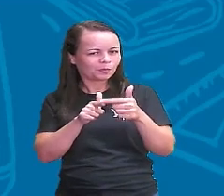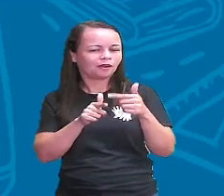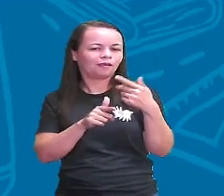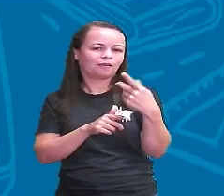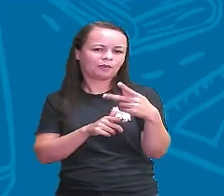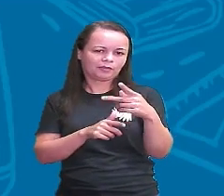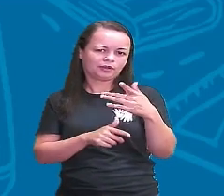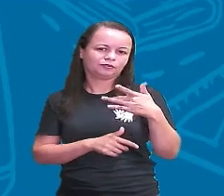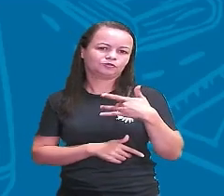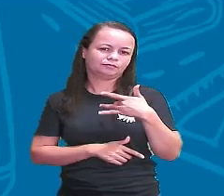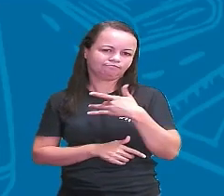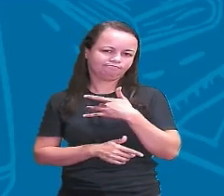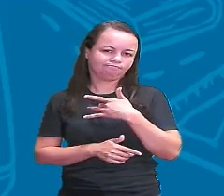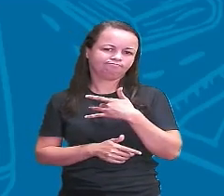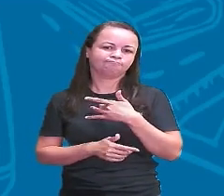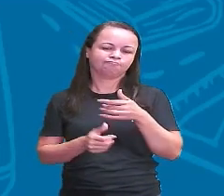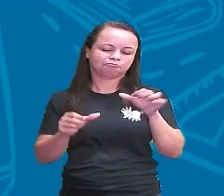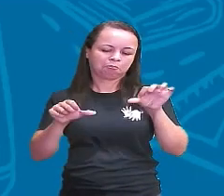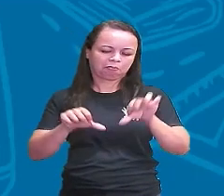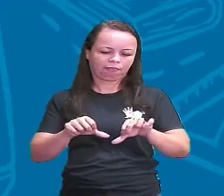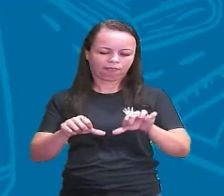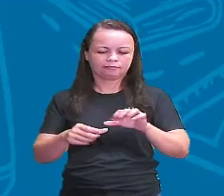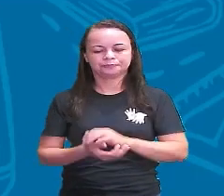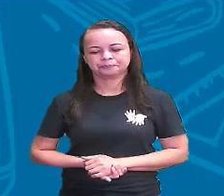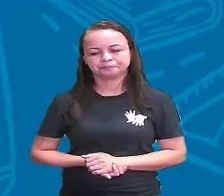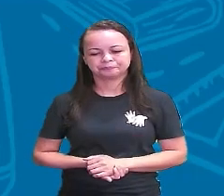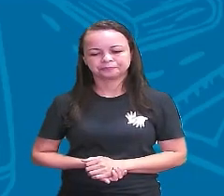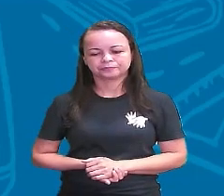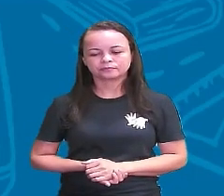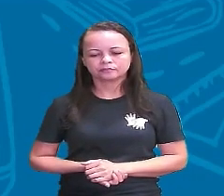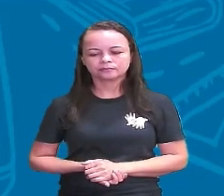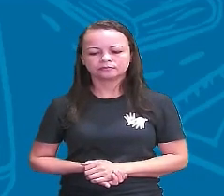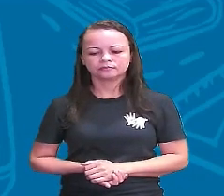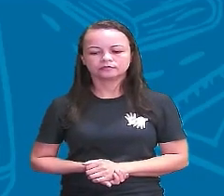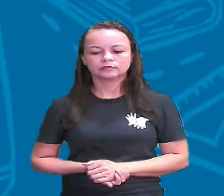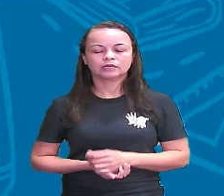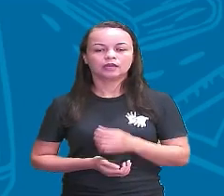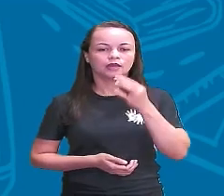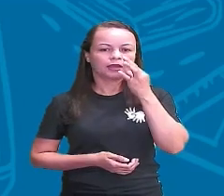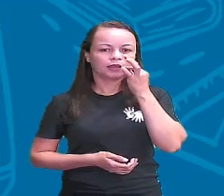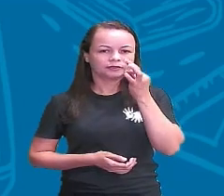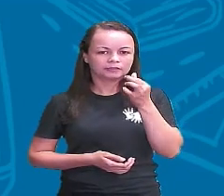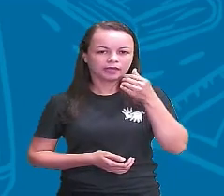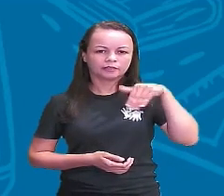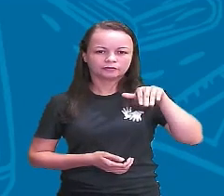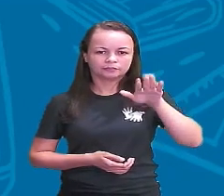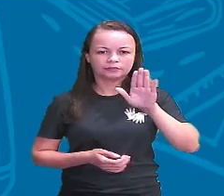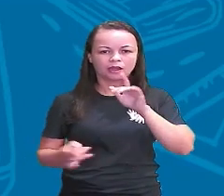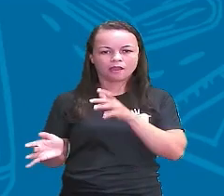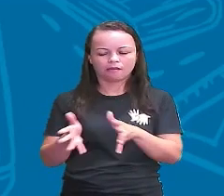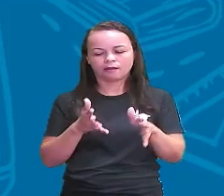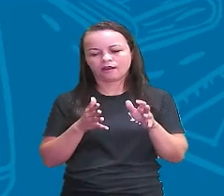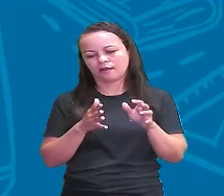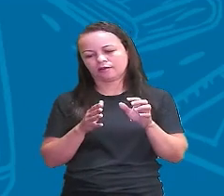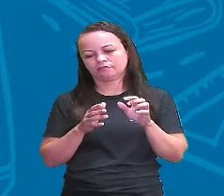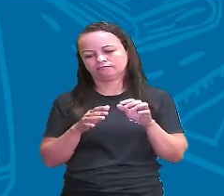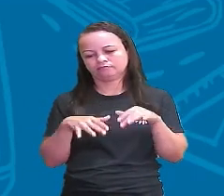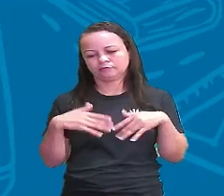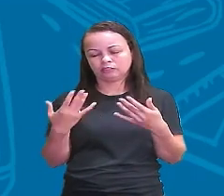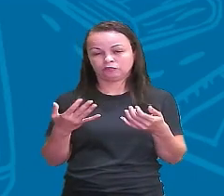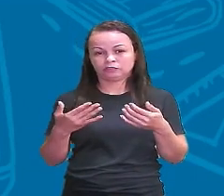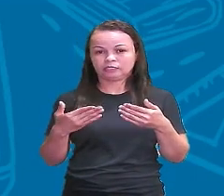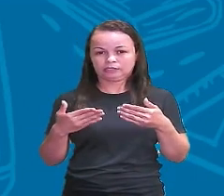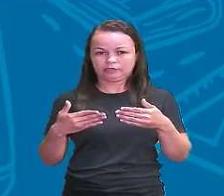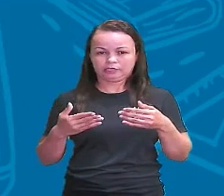danos à tua saúde, tá certo? Sais minerais. Apesar de não fornecerem energia,